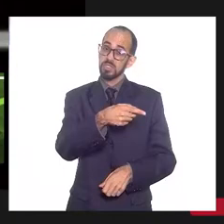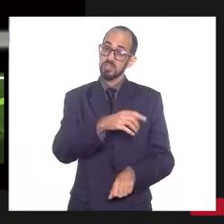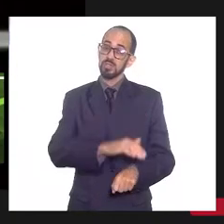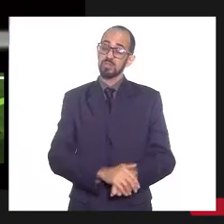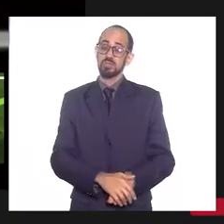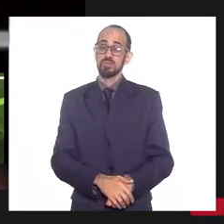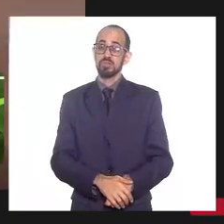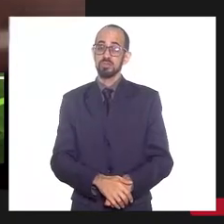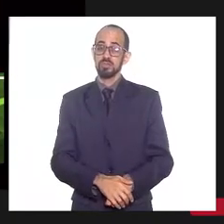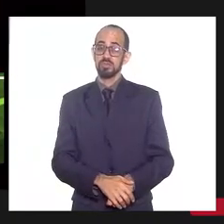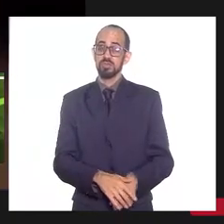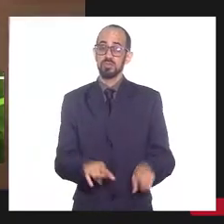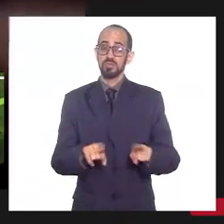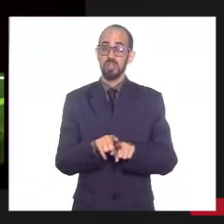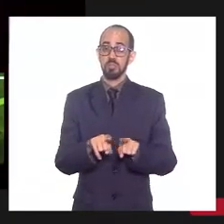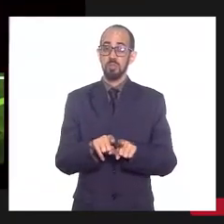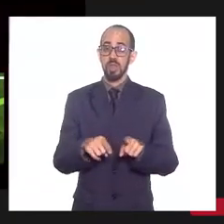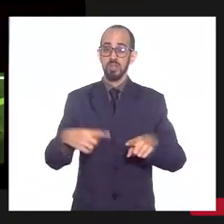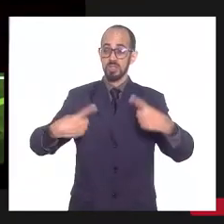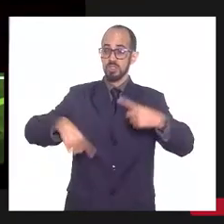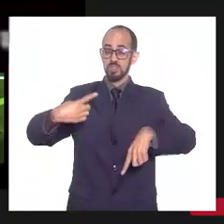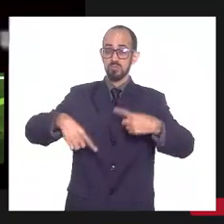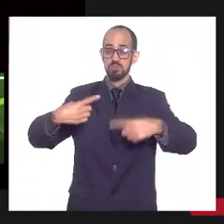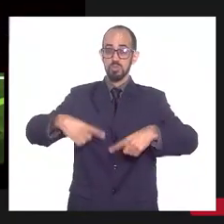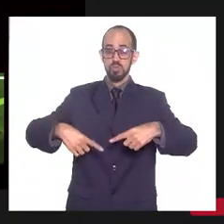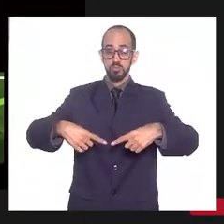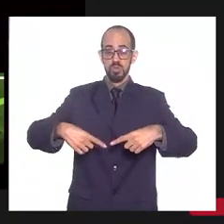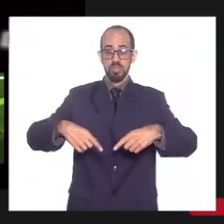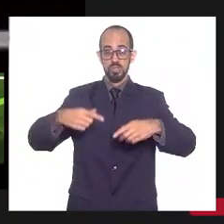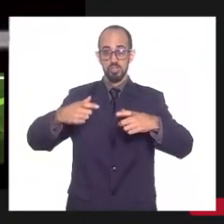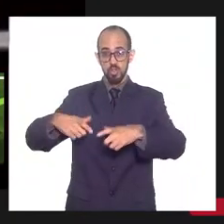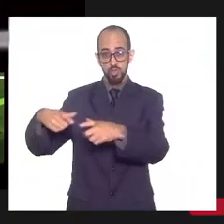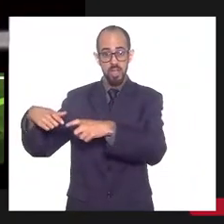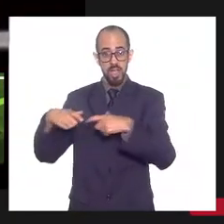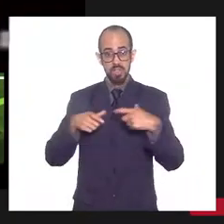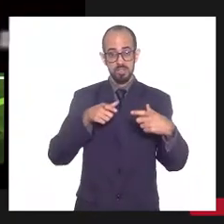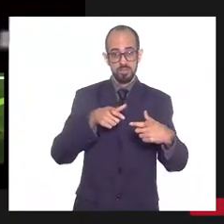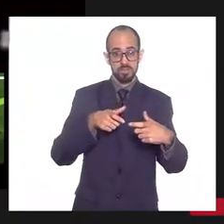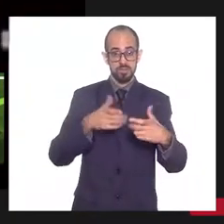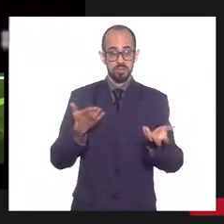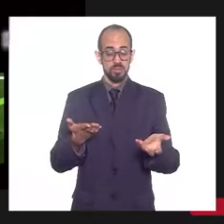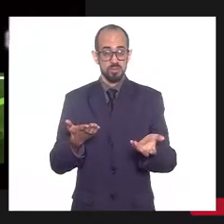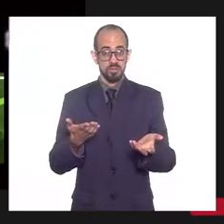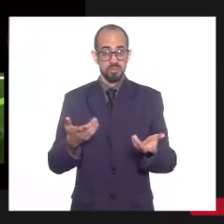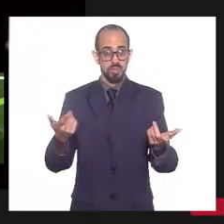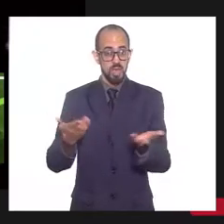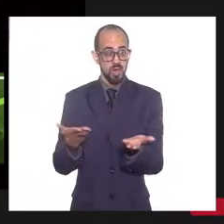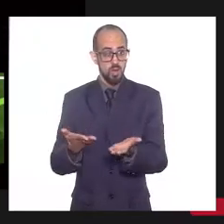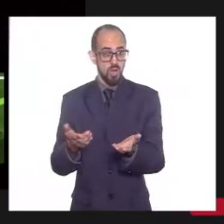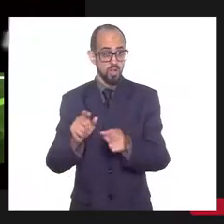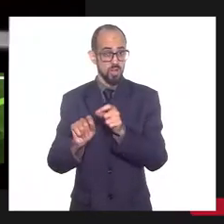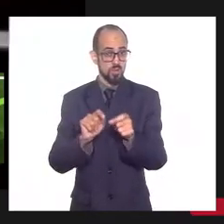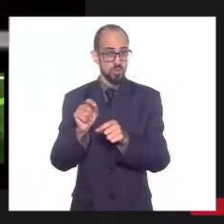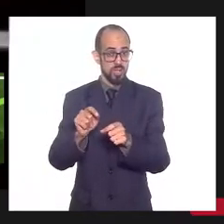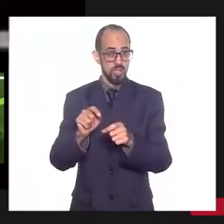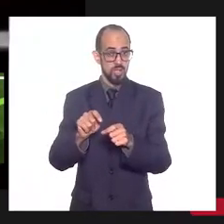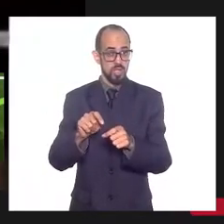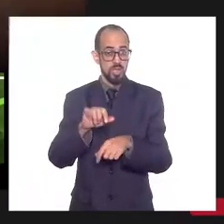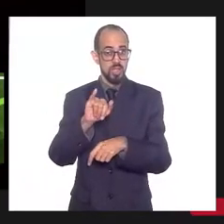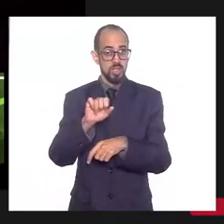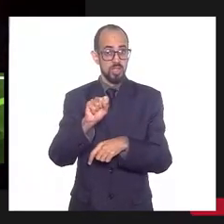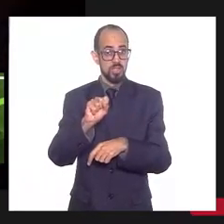toda no meio dessa disputa por territórios né agora o o território de Israel